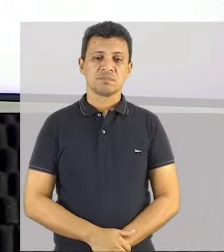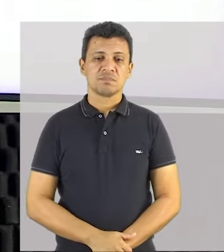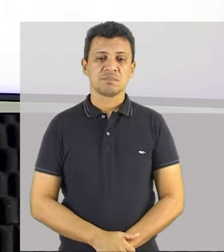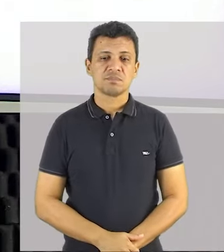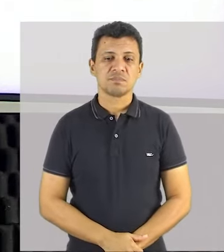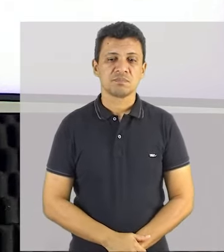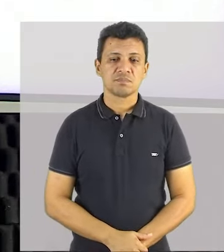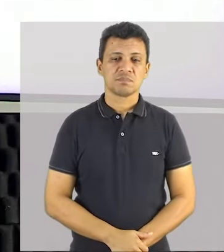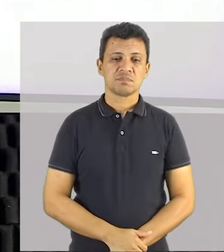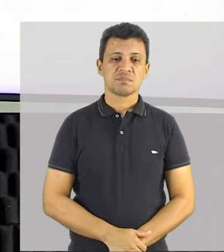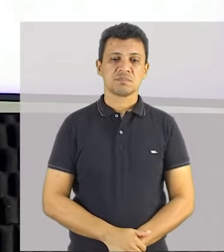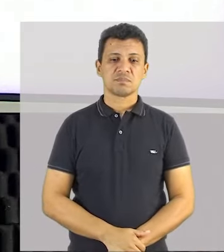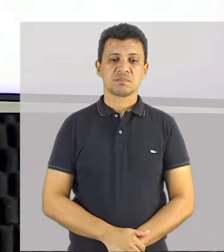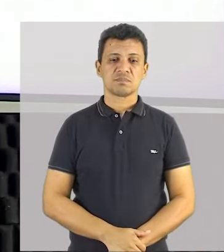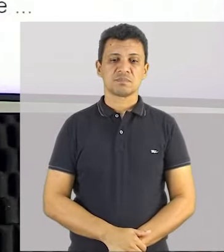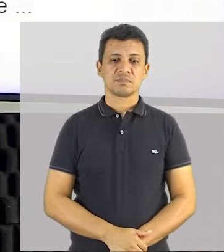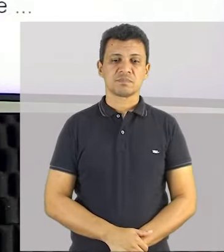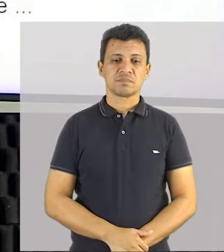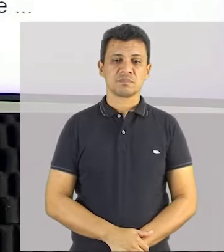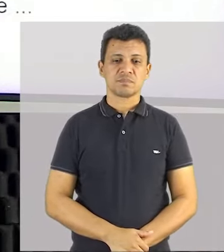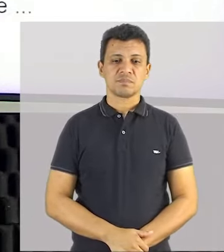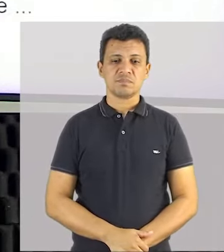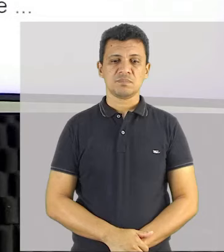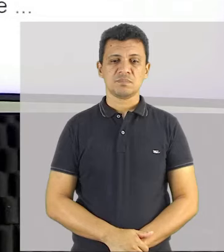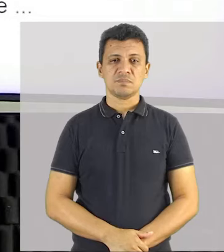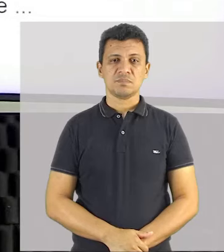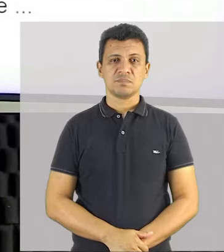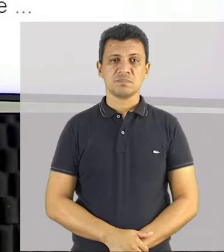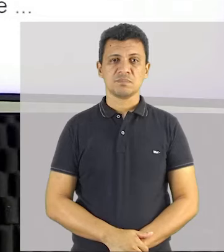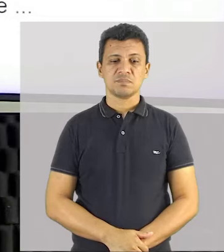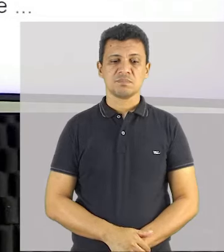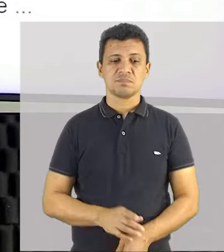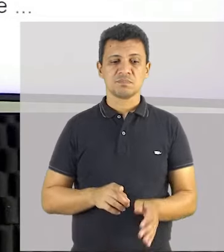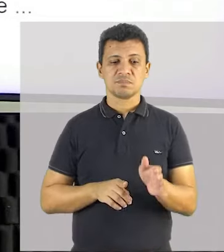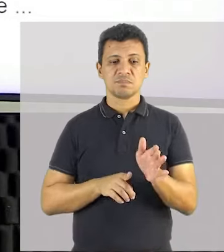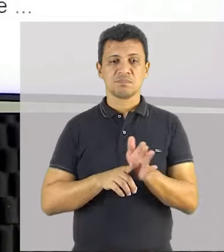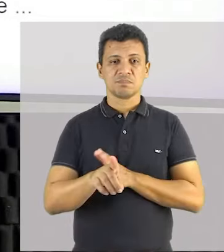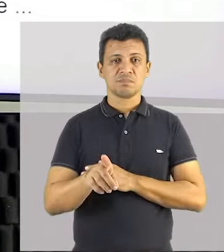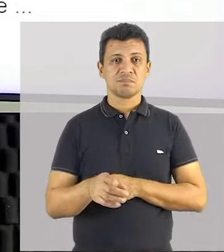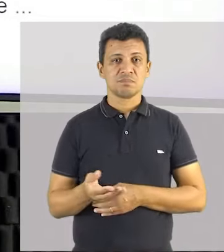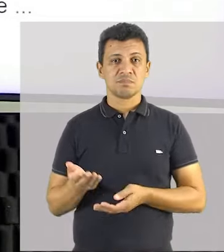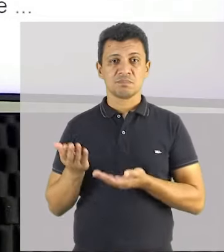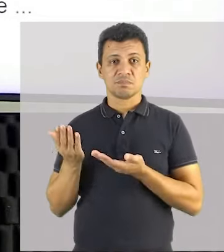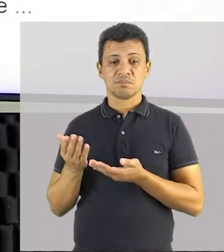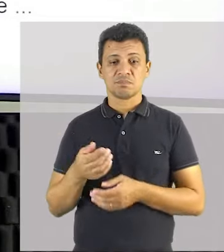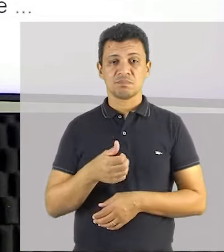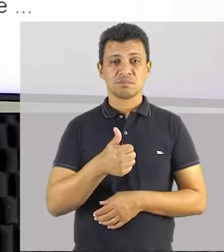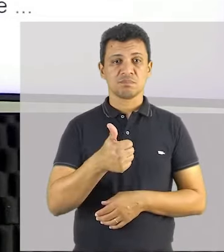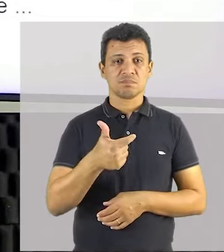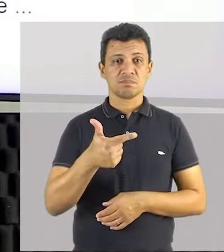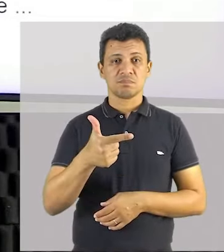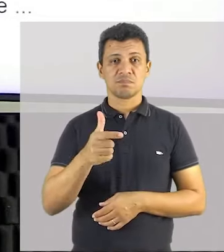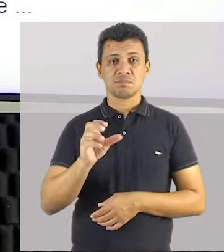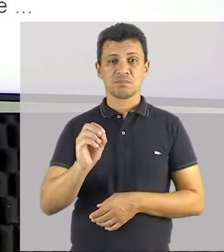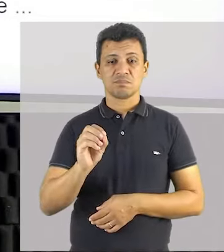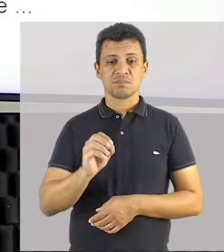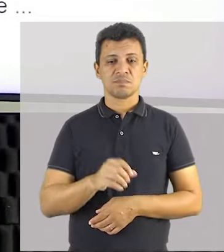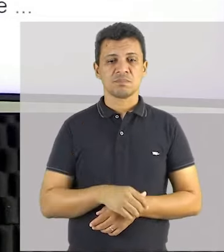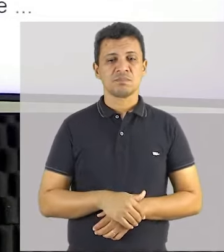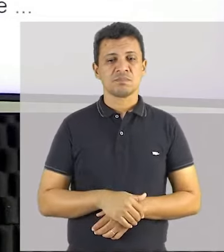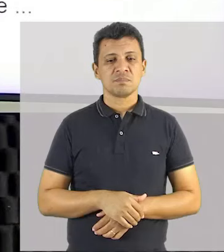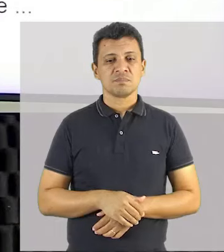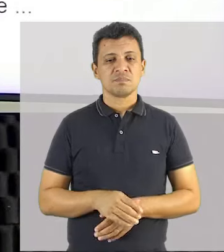certo então vamos aqui para a próxima questão Nossa questão de número 120